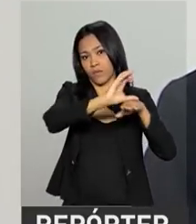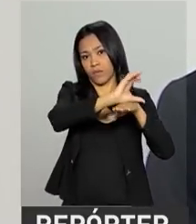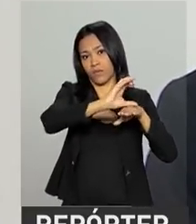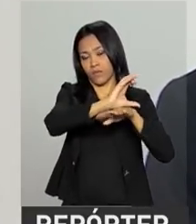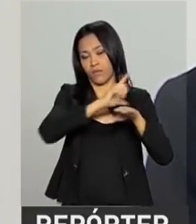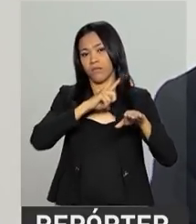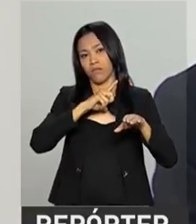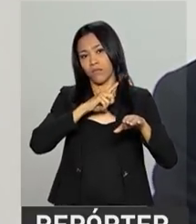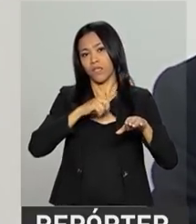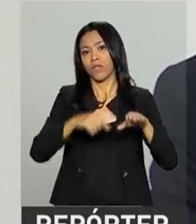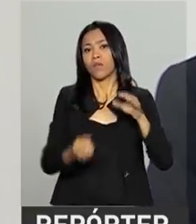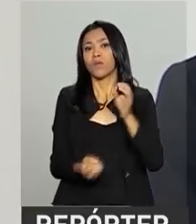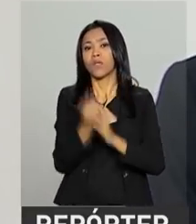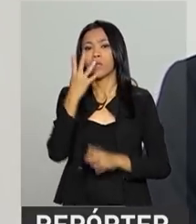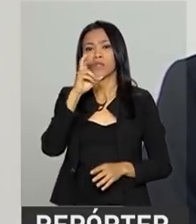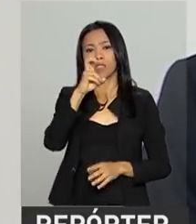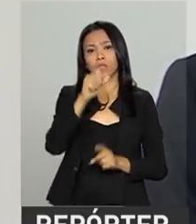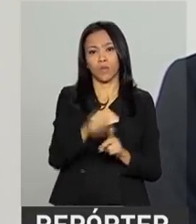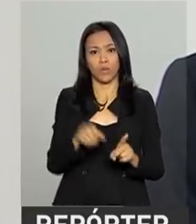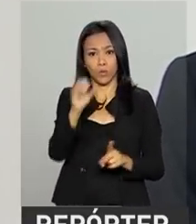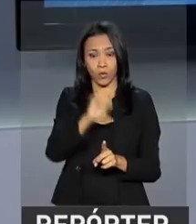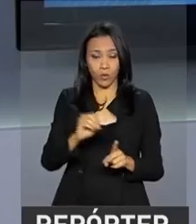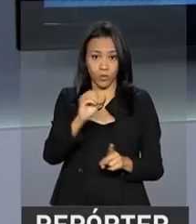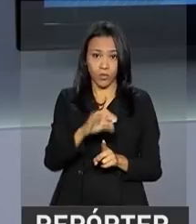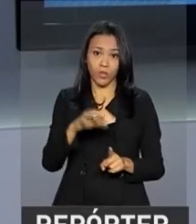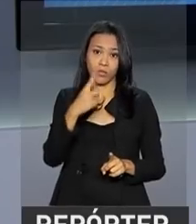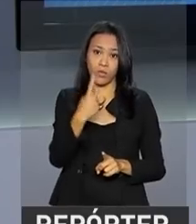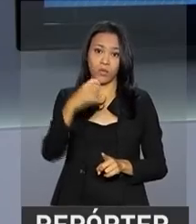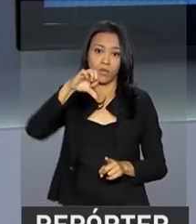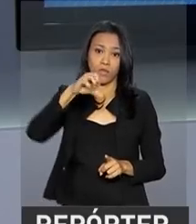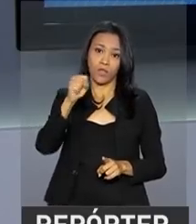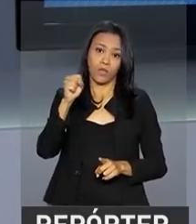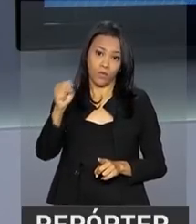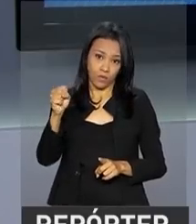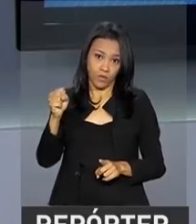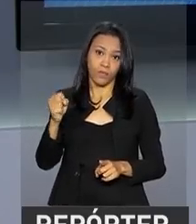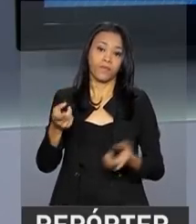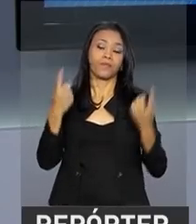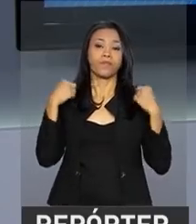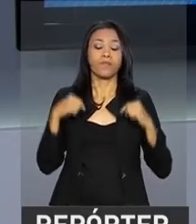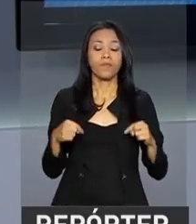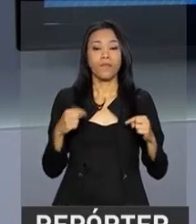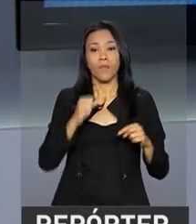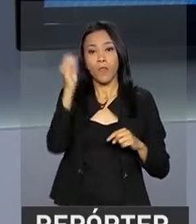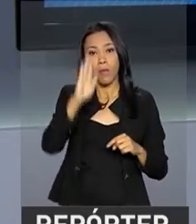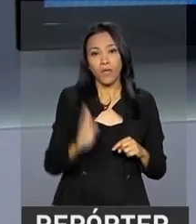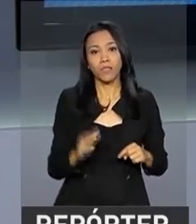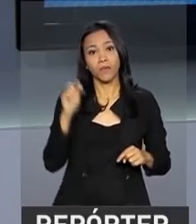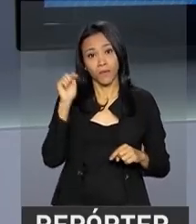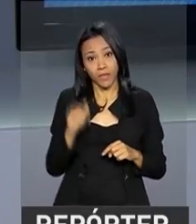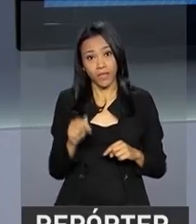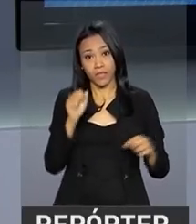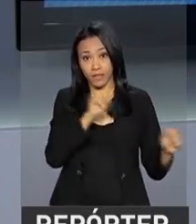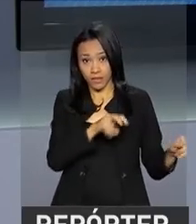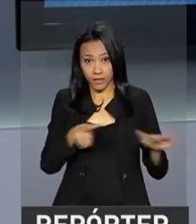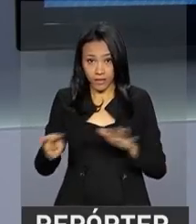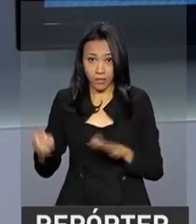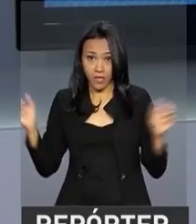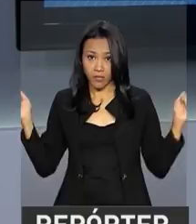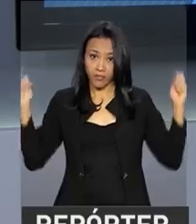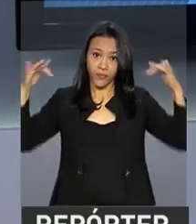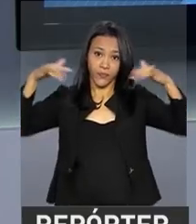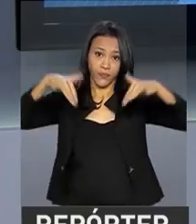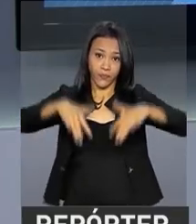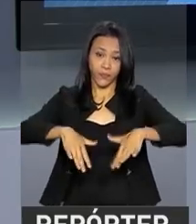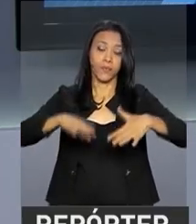brasileiro em 5 de outubro de 1988 o brasil vai sediar nesta semana mais uma cúpula de chefes de estado